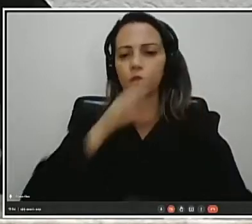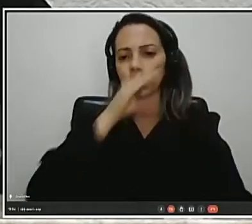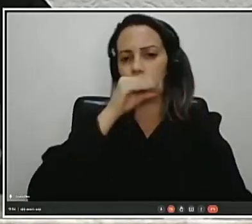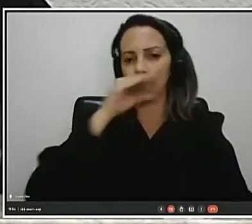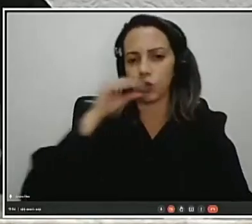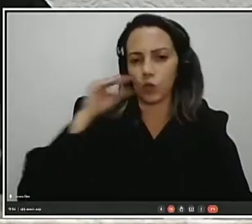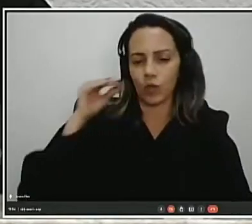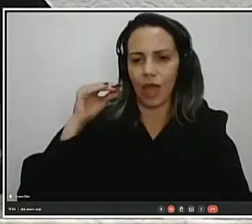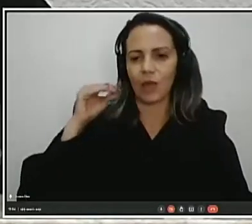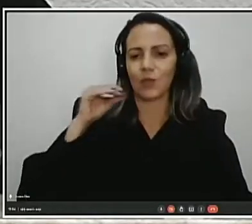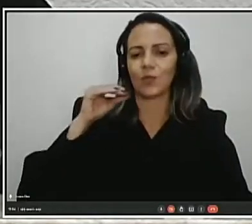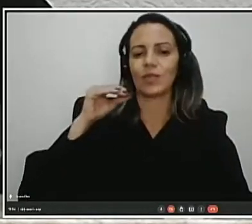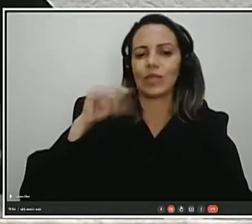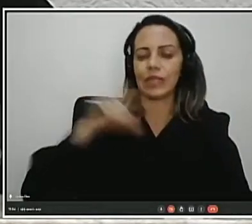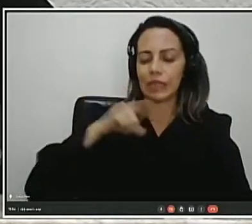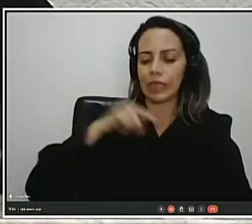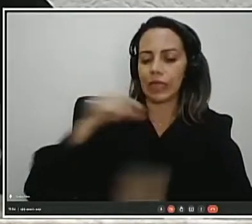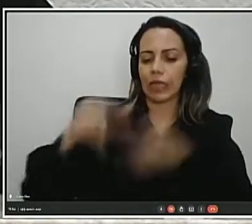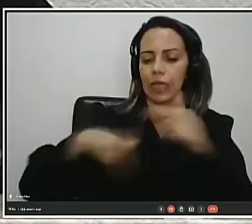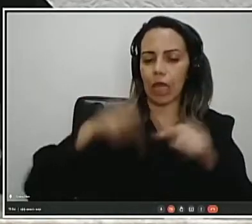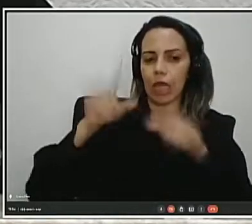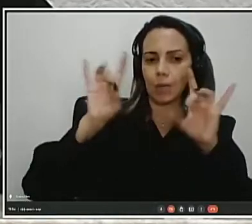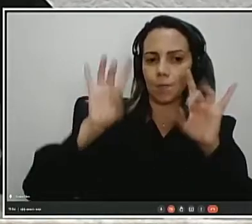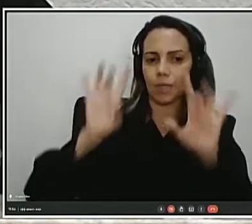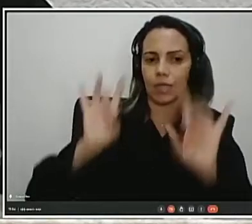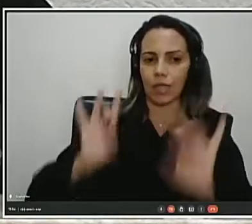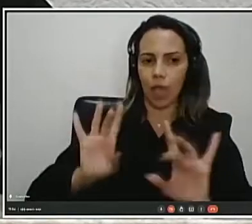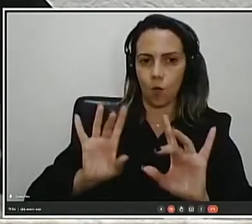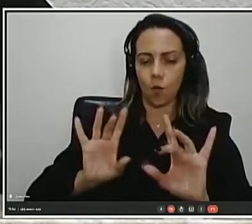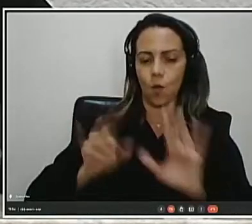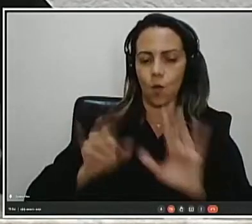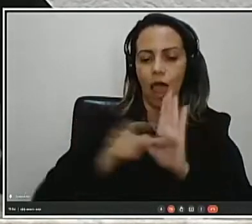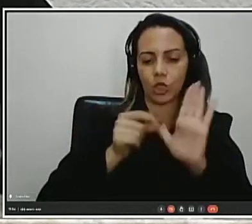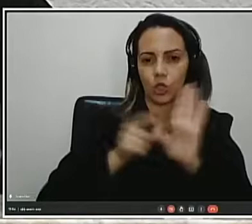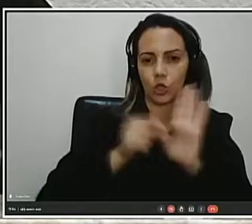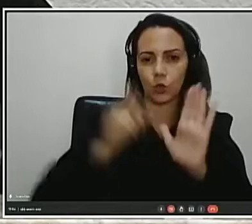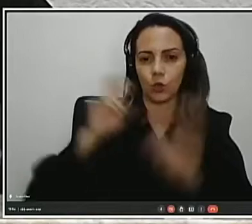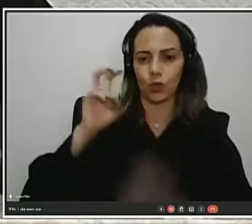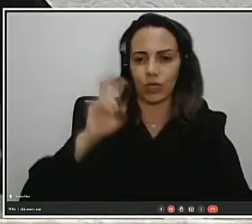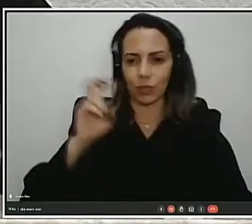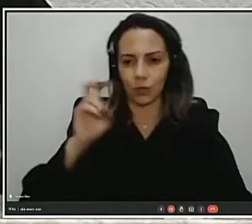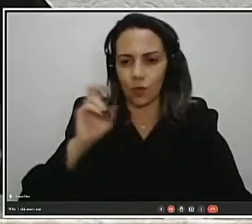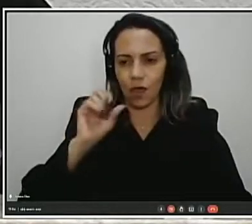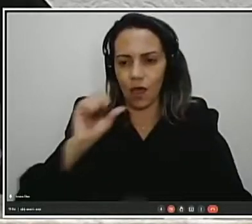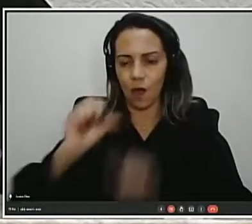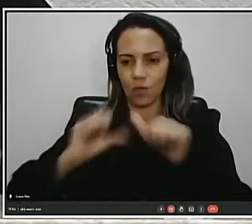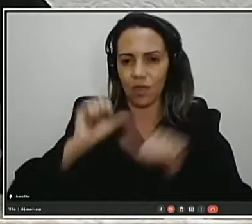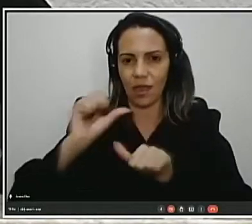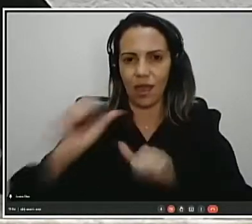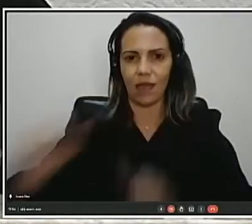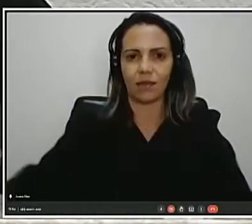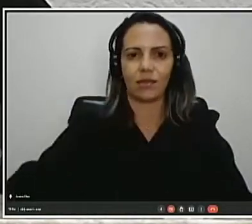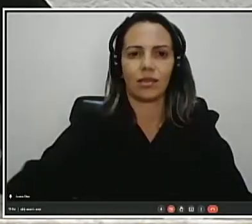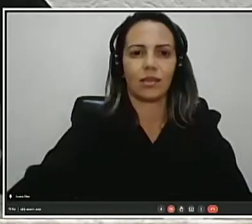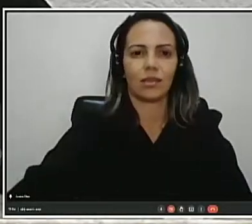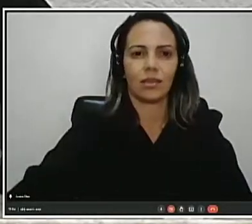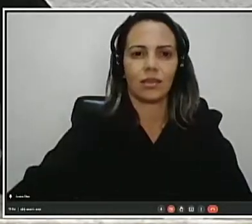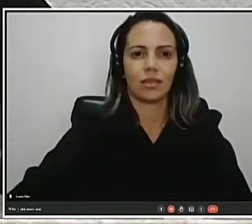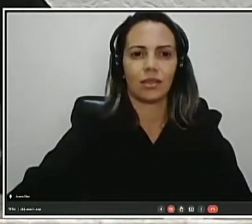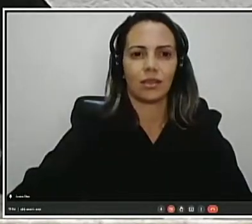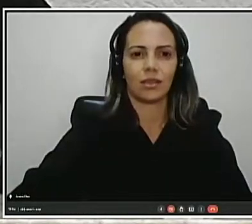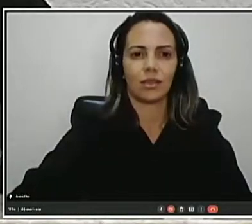exercem atividades especiais. Alterar o artigo 5º, parágrafo 6º, tendo em mente que o cálculo